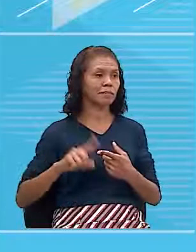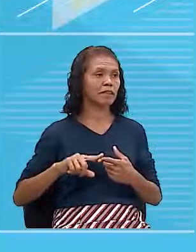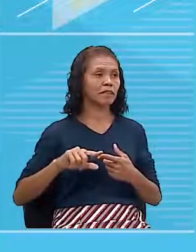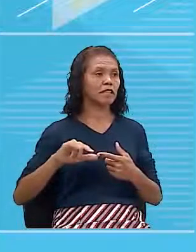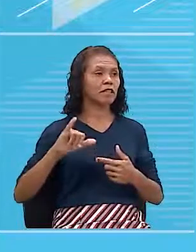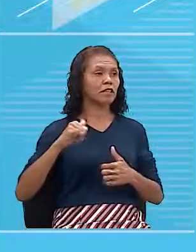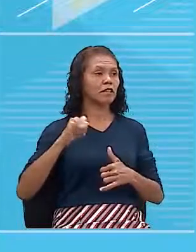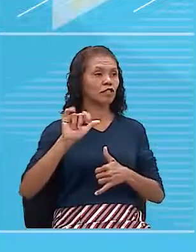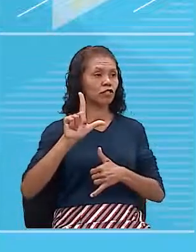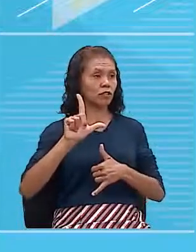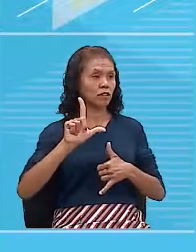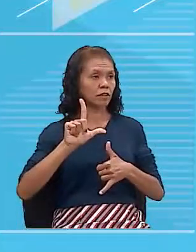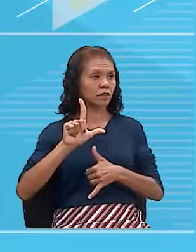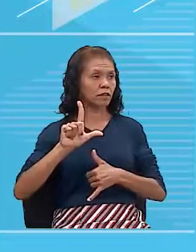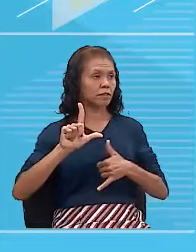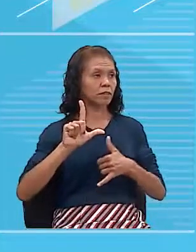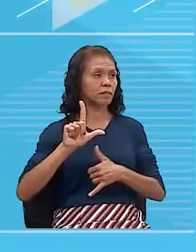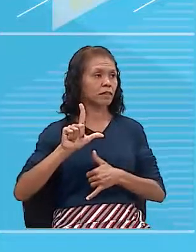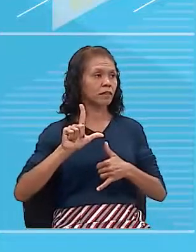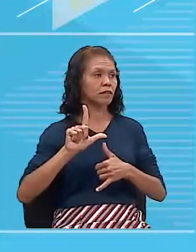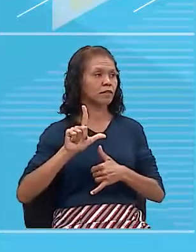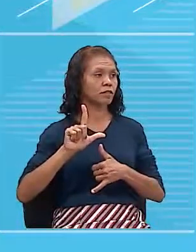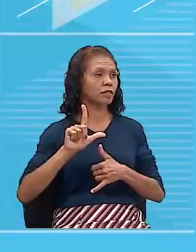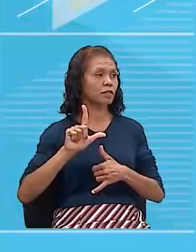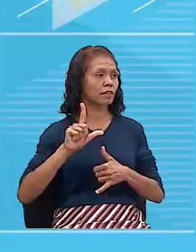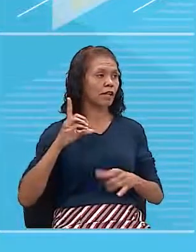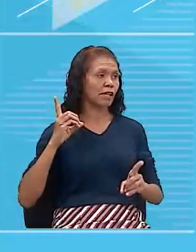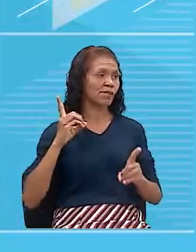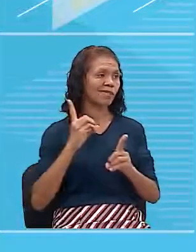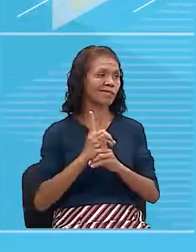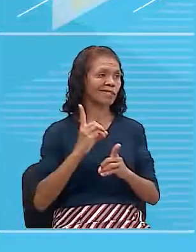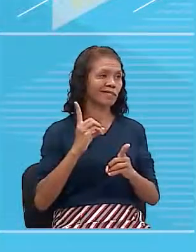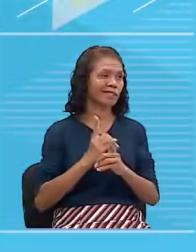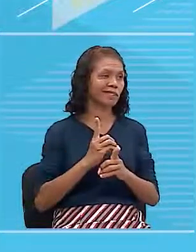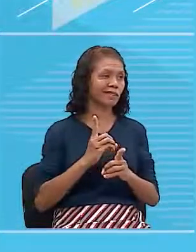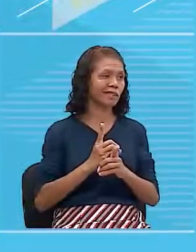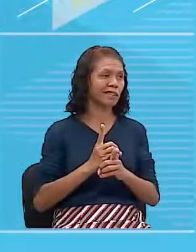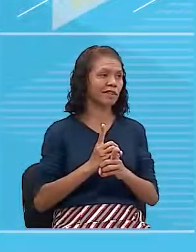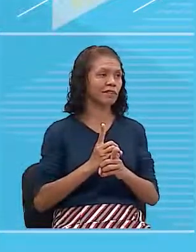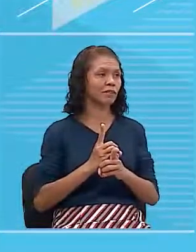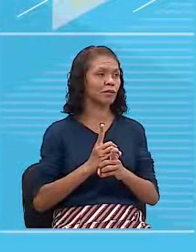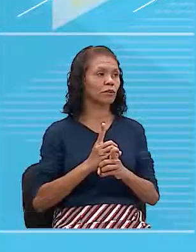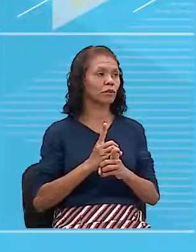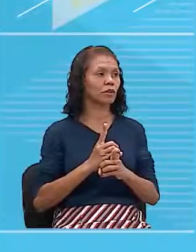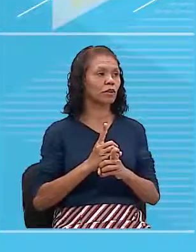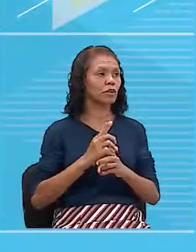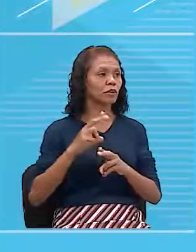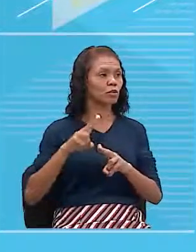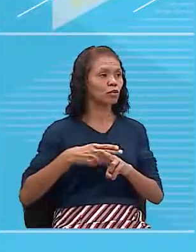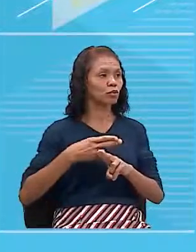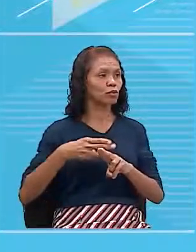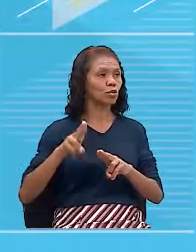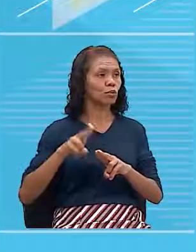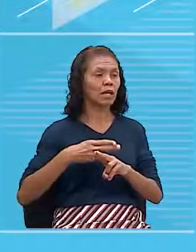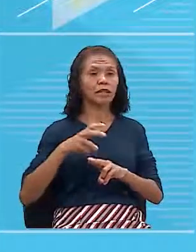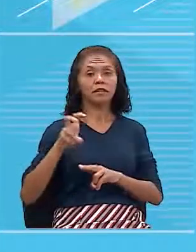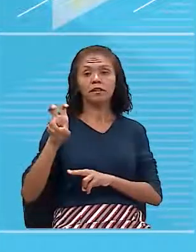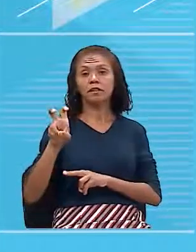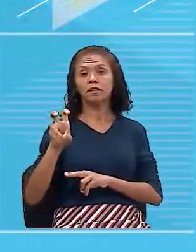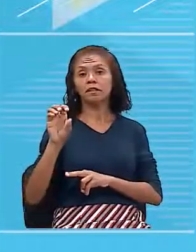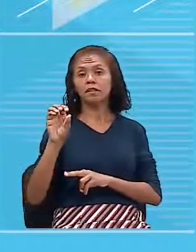gramas e preste atenção eu ainda vou te dar outra oportunidade Adriana em